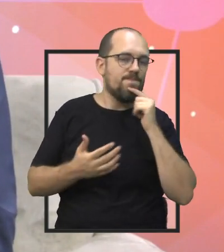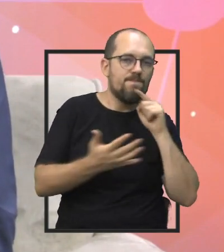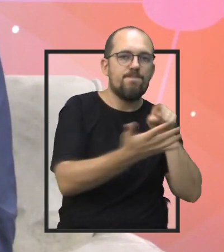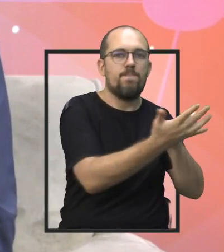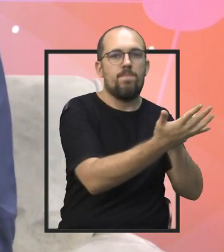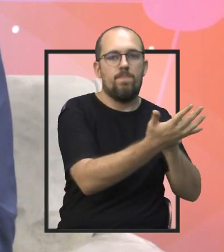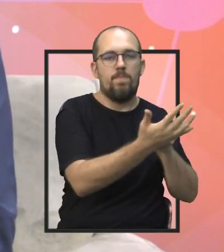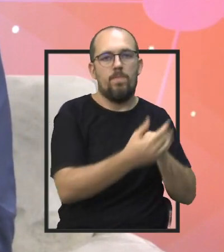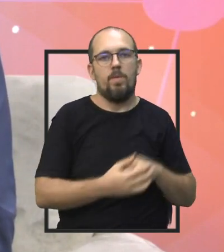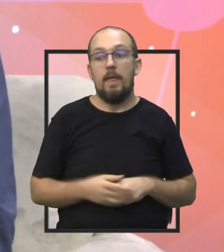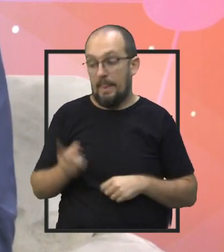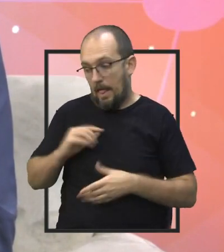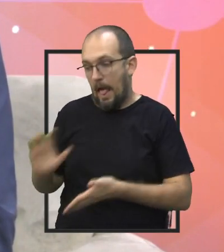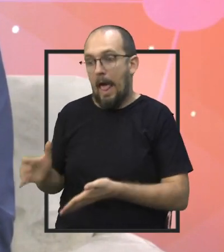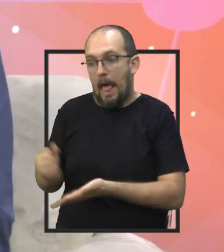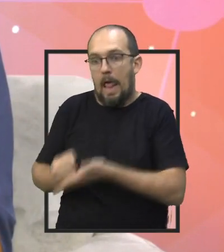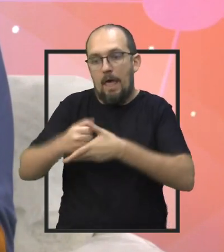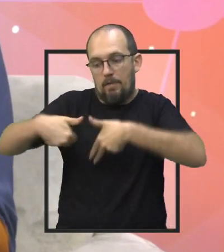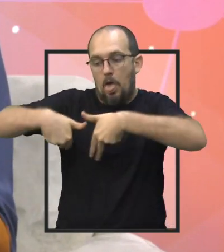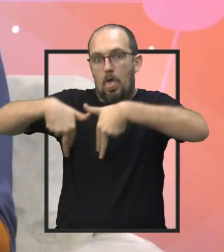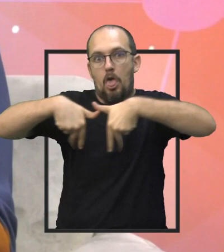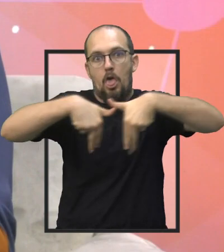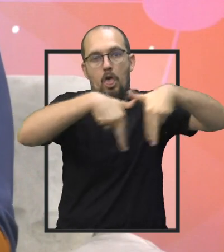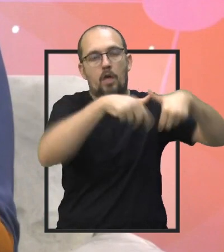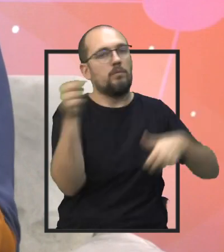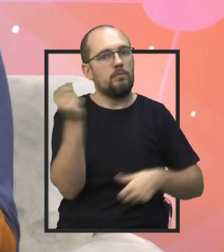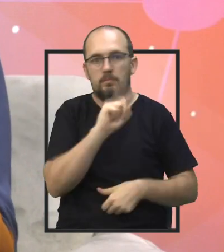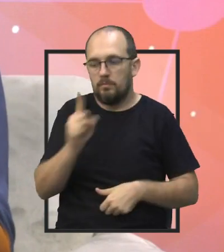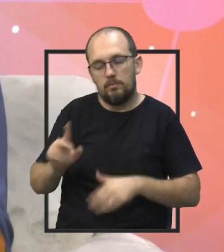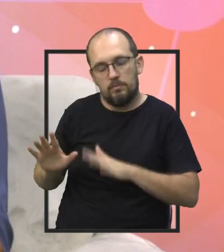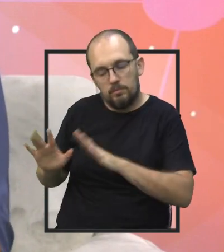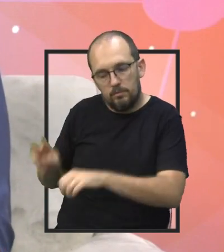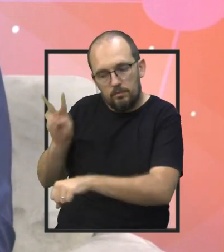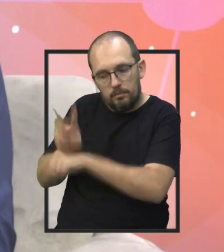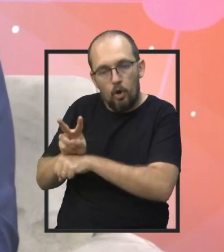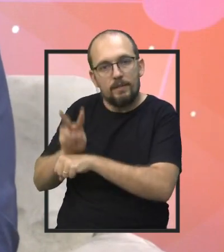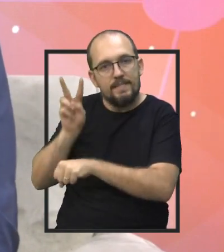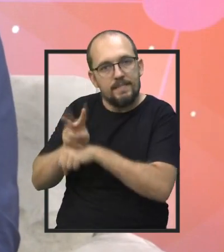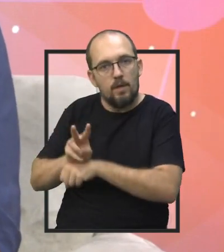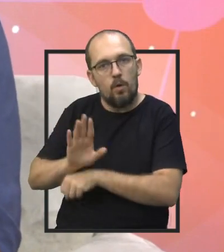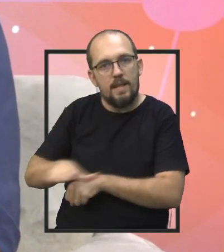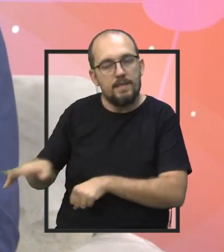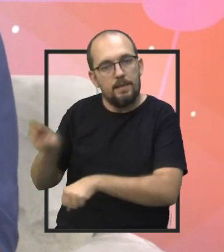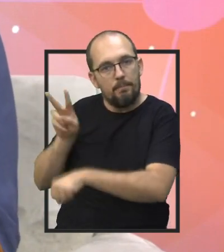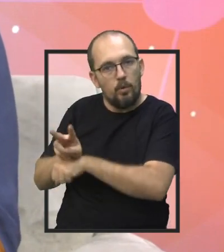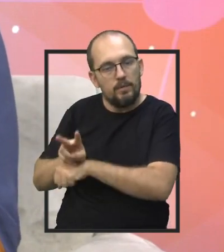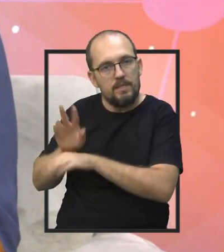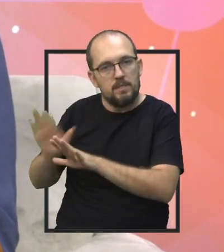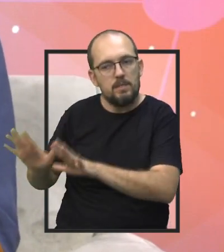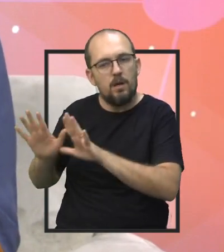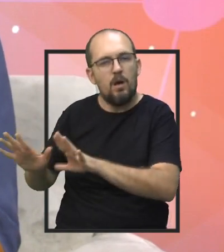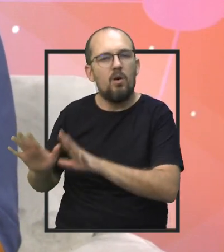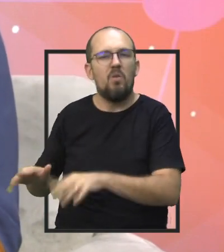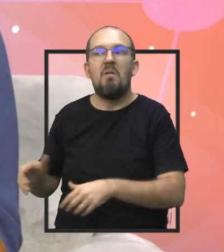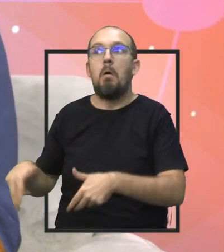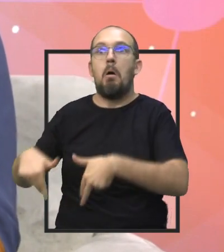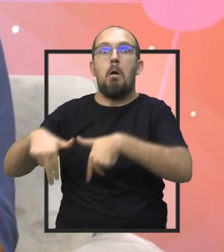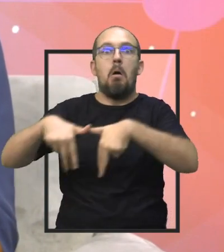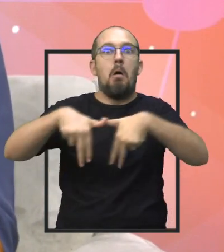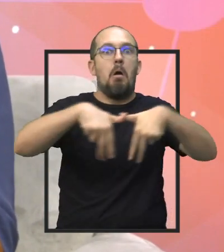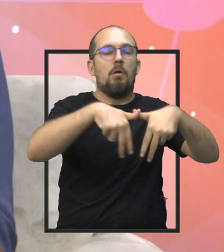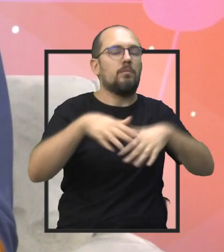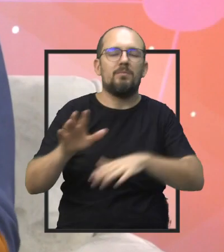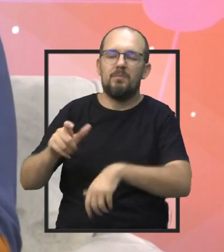essa criança na delegacia, porque existe toda uma proteção dessa criança, de preservá-la mesmo,